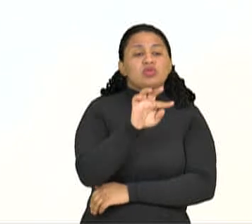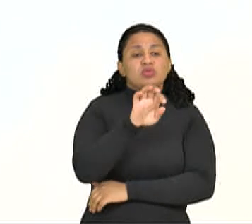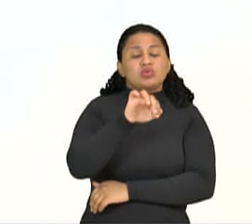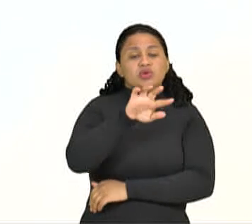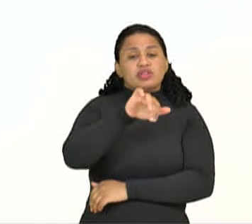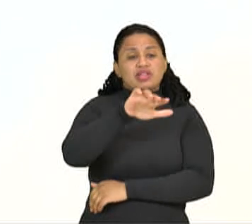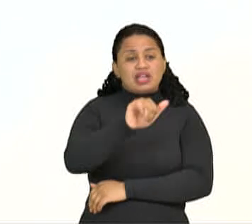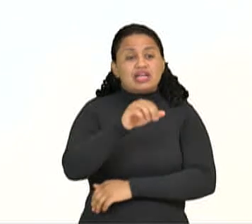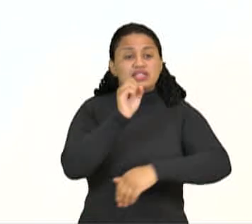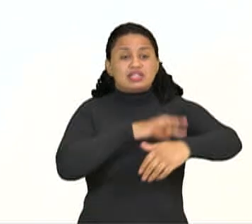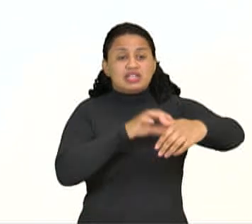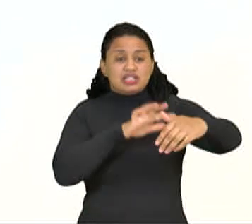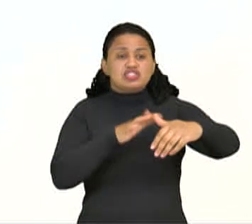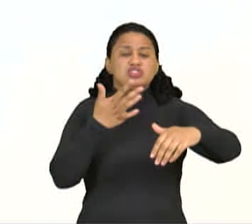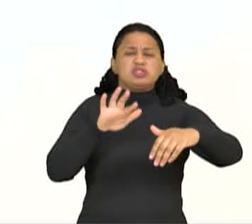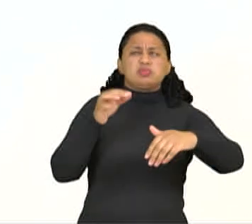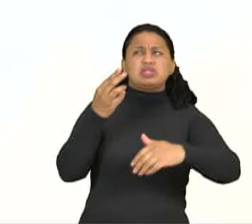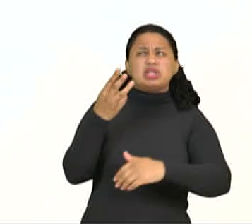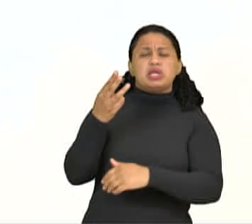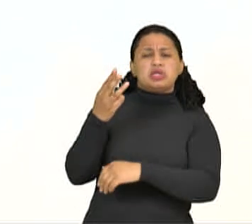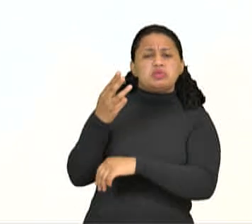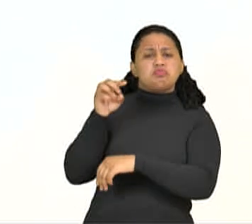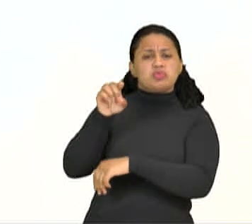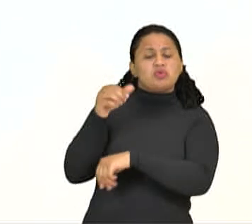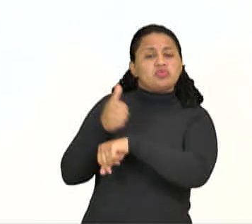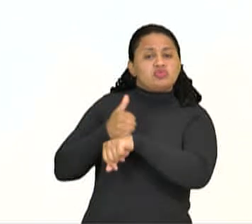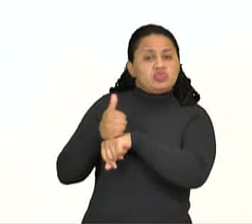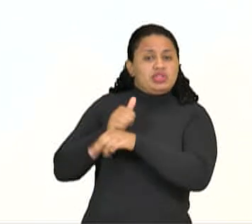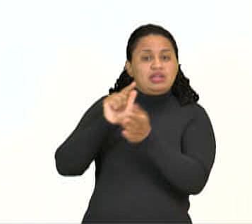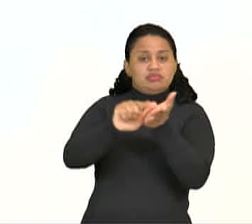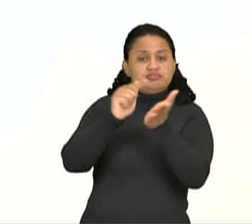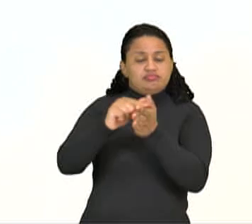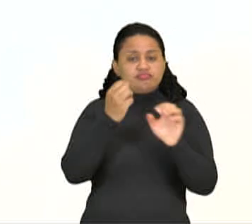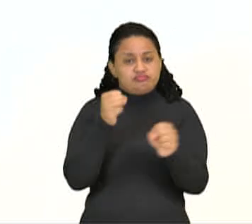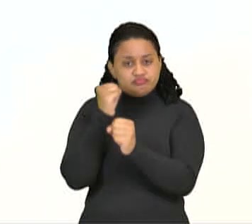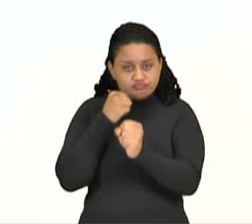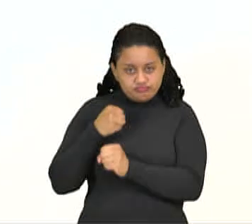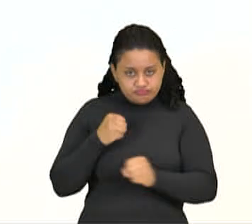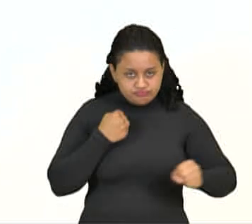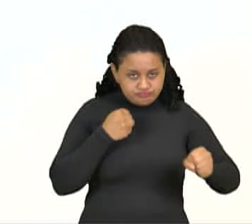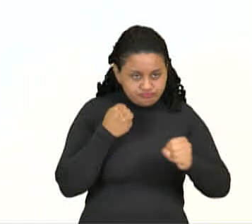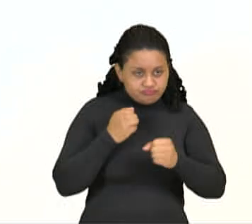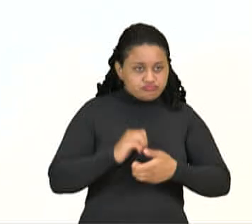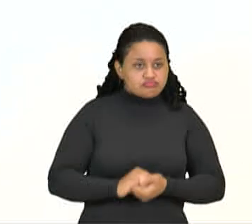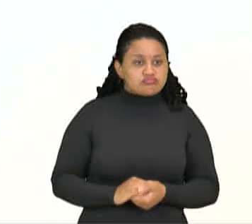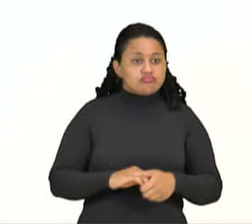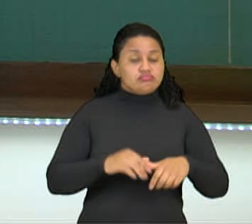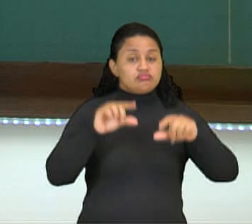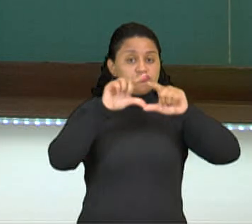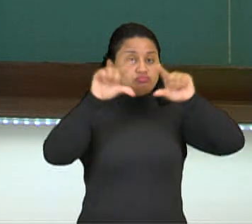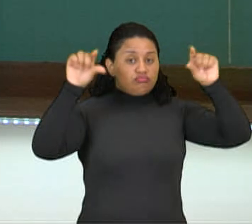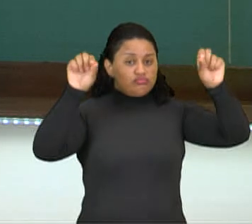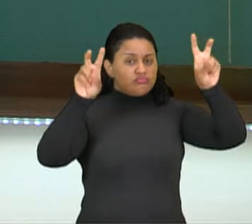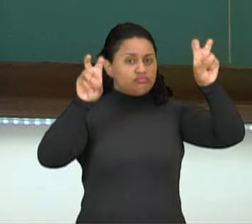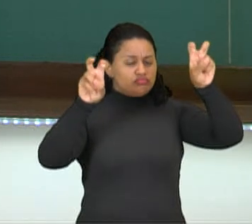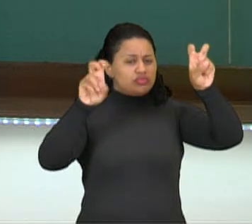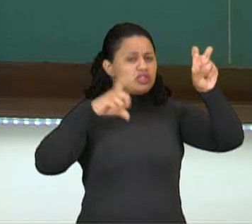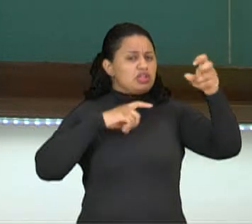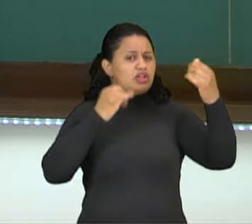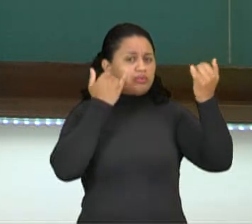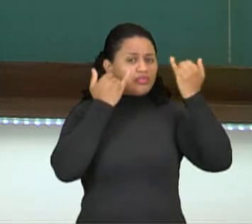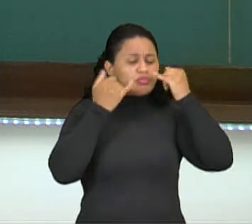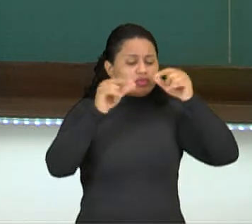lixo recolhidas por 3 mil garis que se revezaram. Bom, o título traz uma